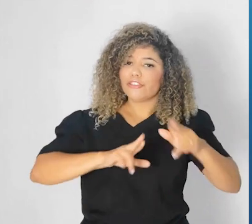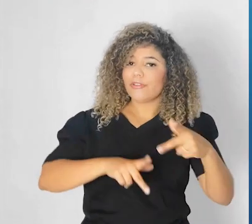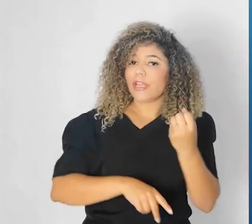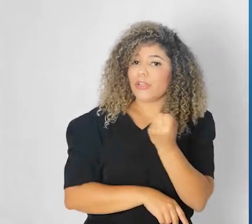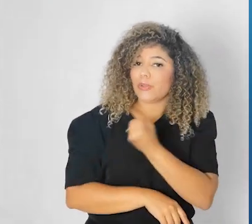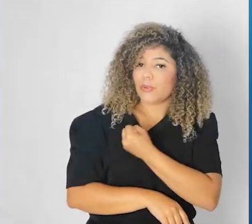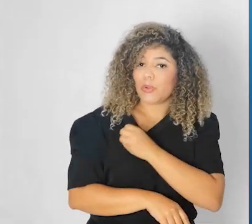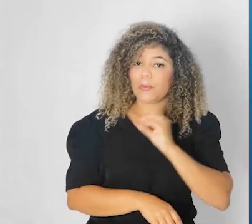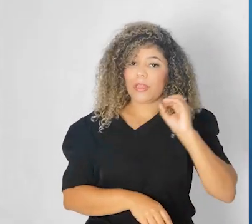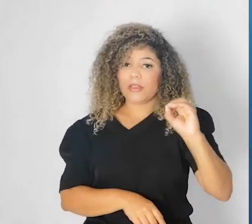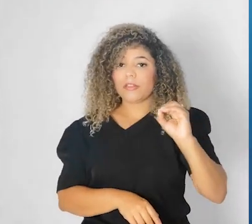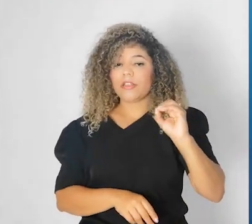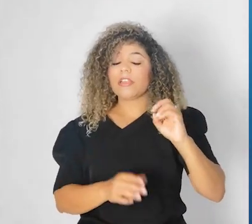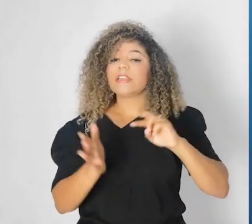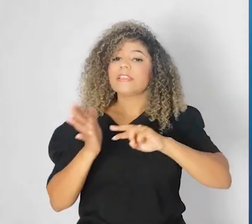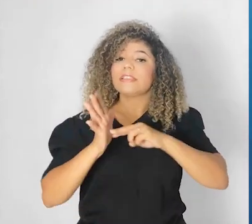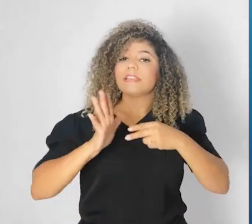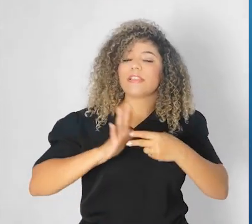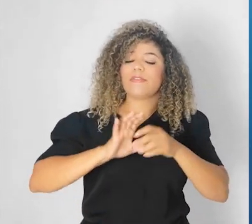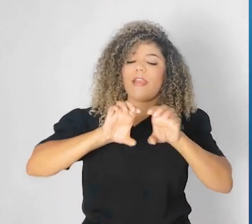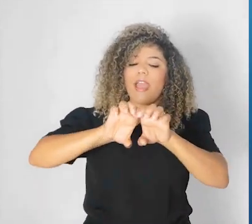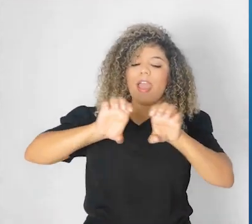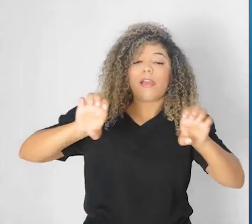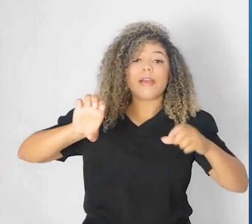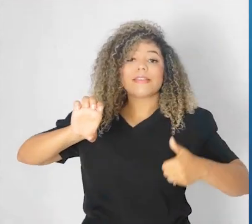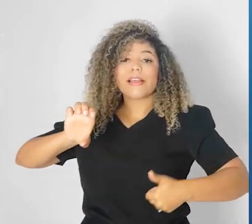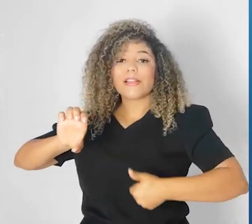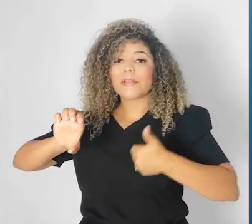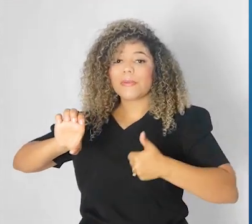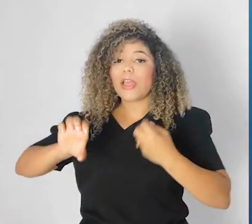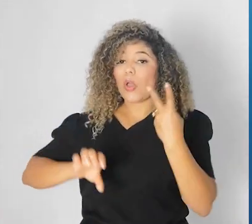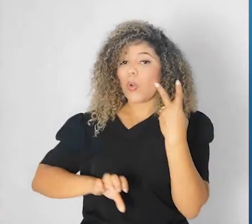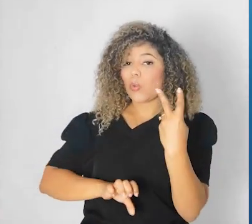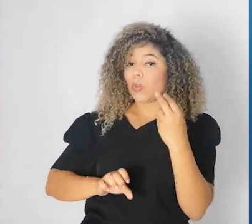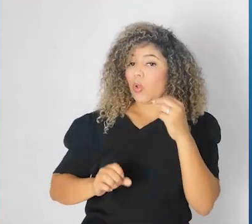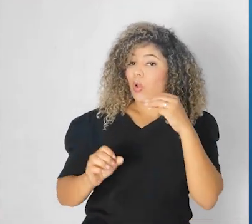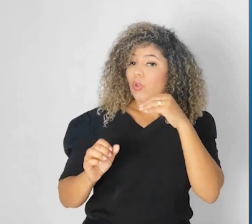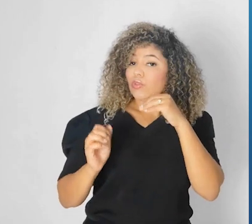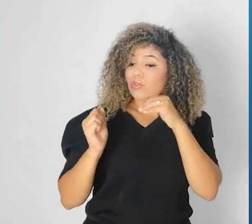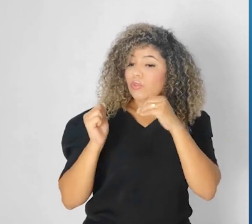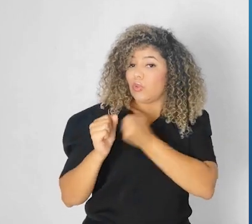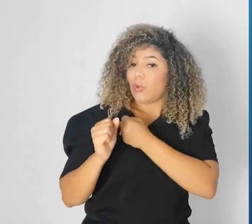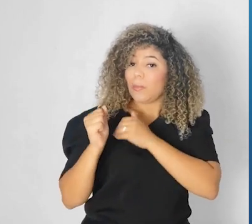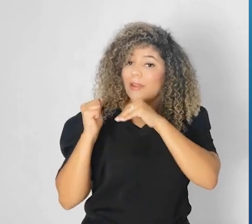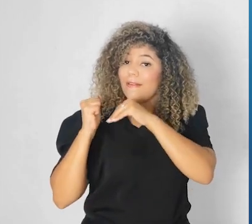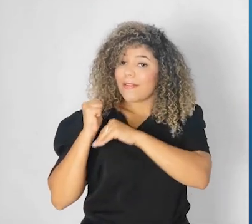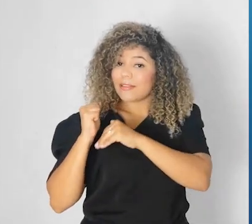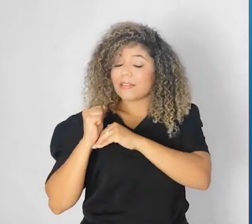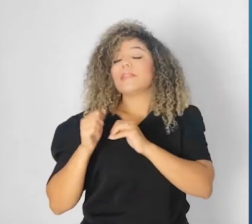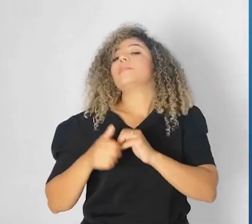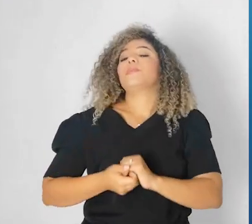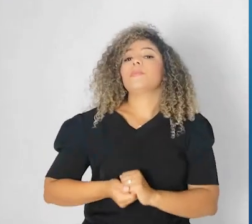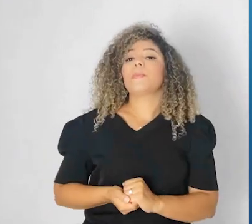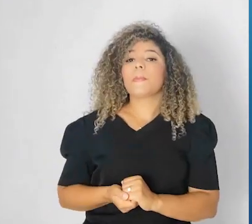é denominada equação do primeiro grau com 2 incógnitas. São equações do primeiro grau com 2